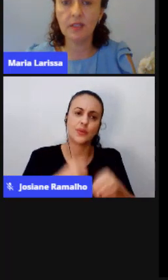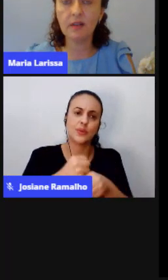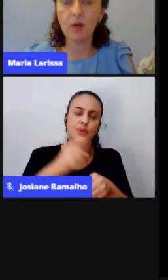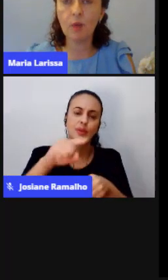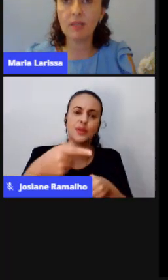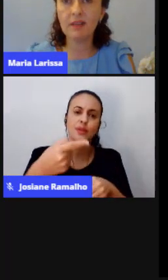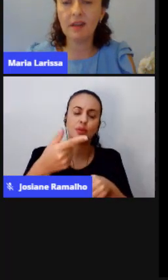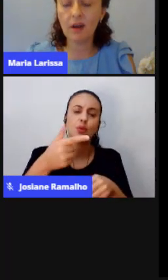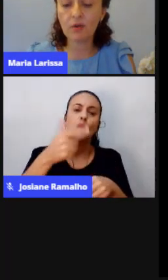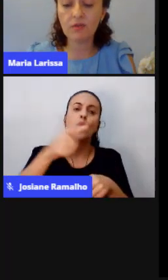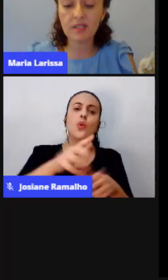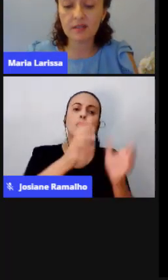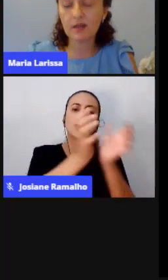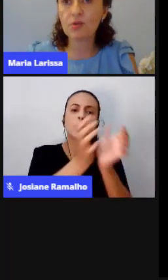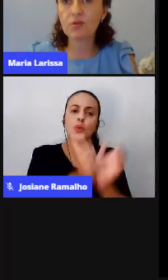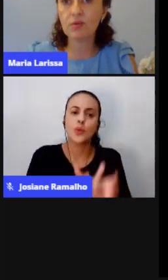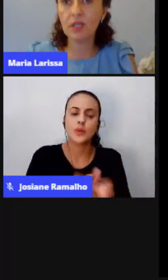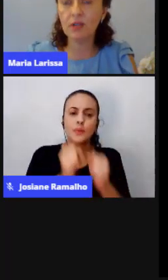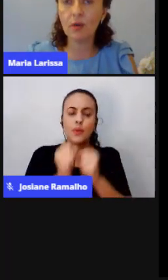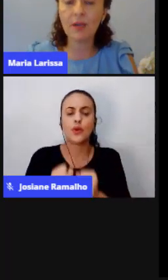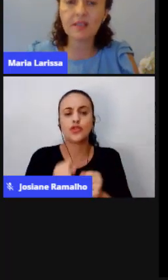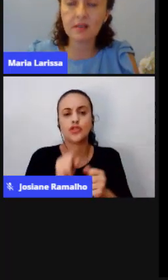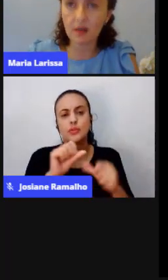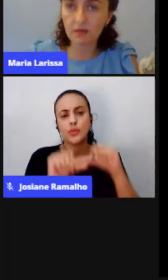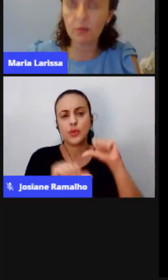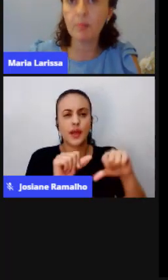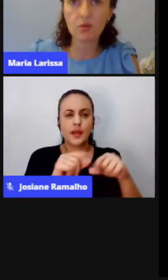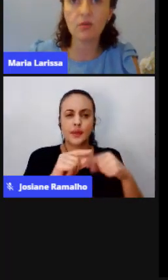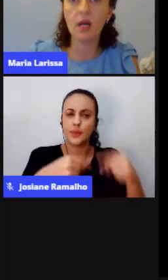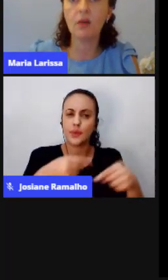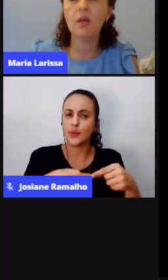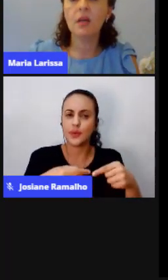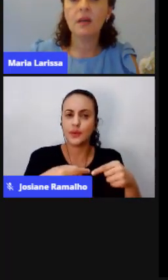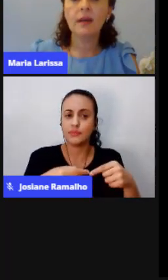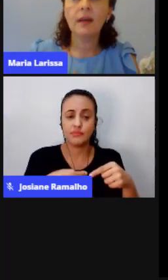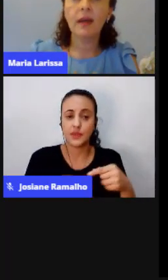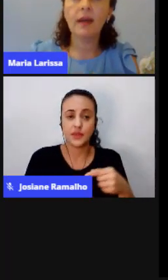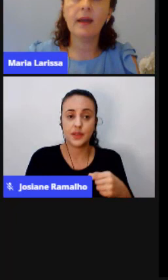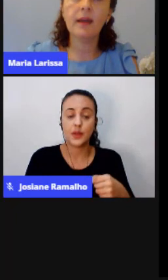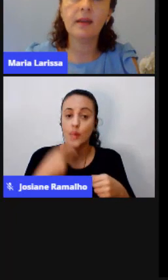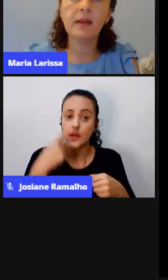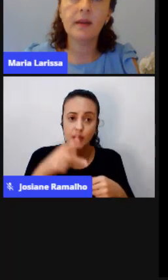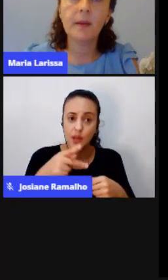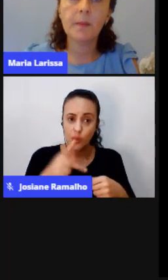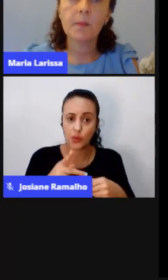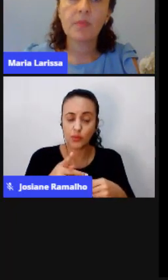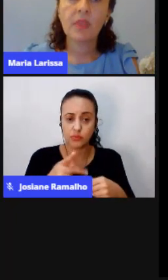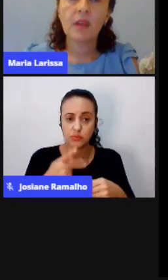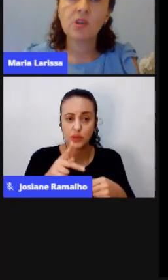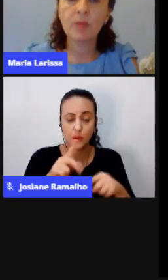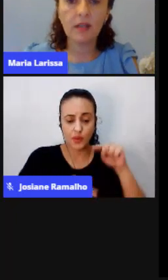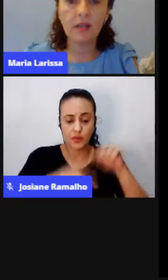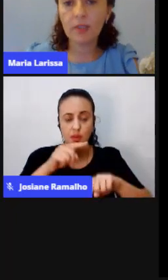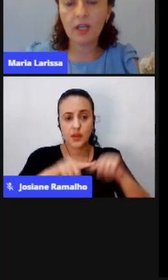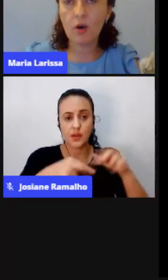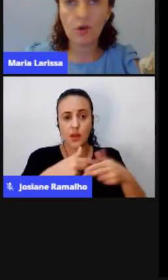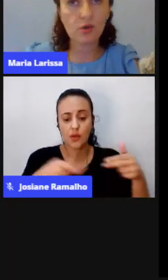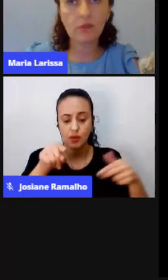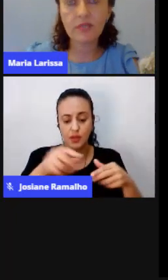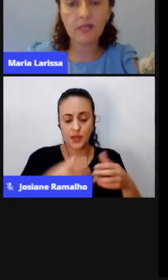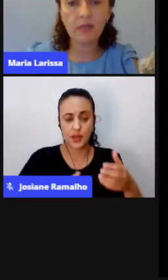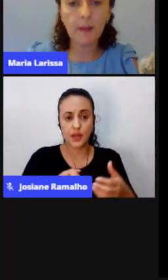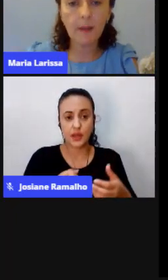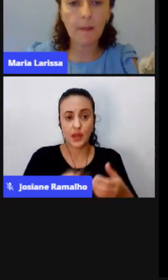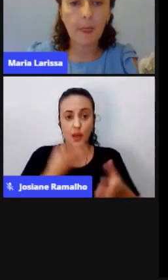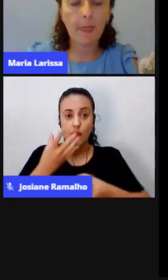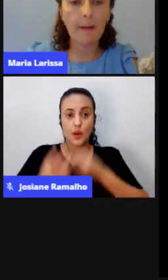modificação. Então, é um material que você está construindo, é um acervo pessoal de material